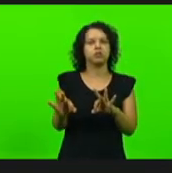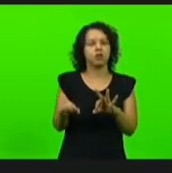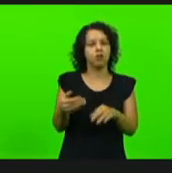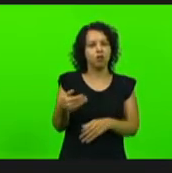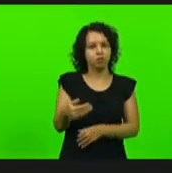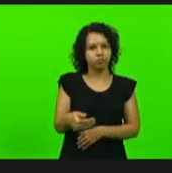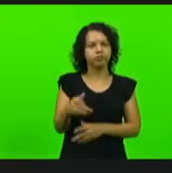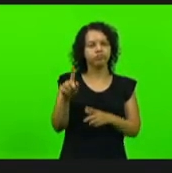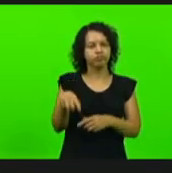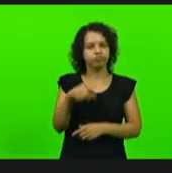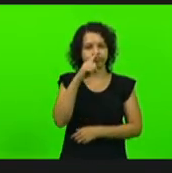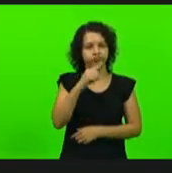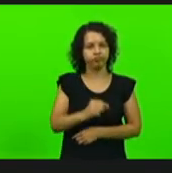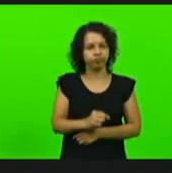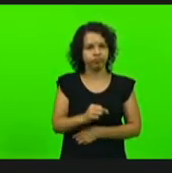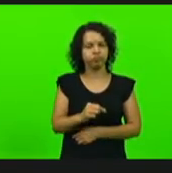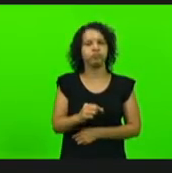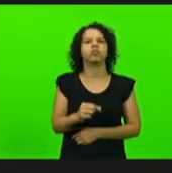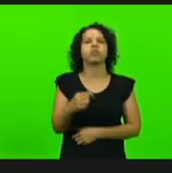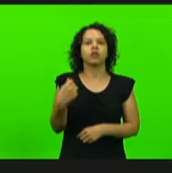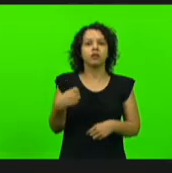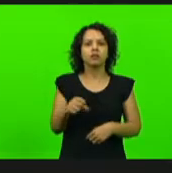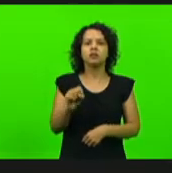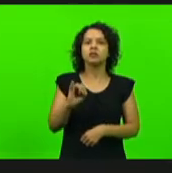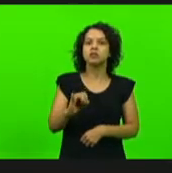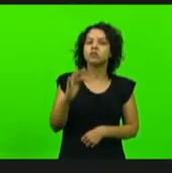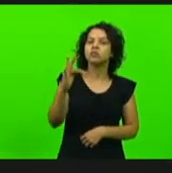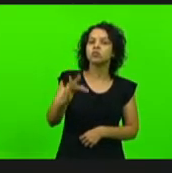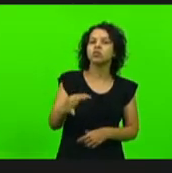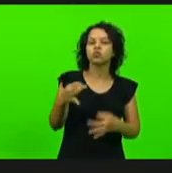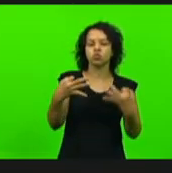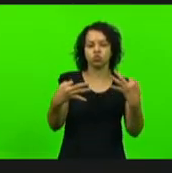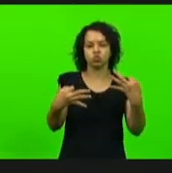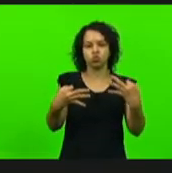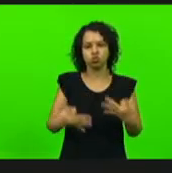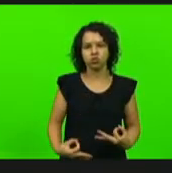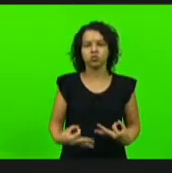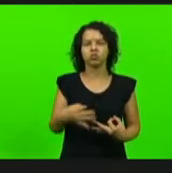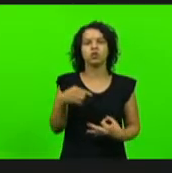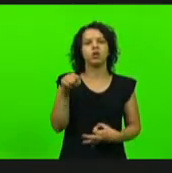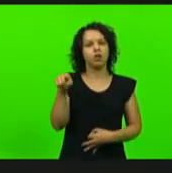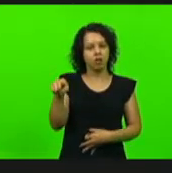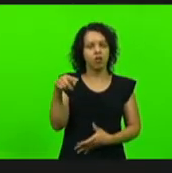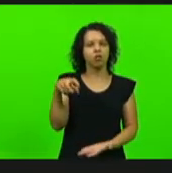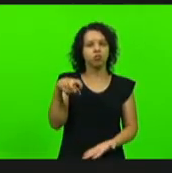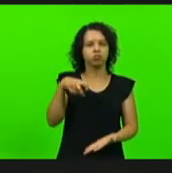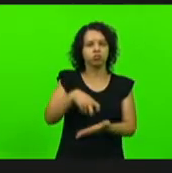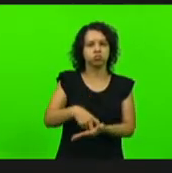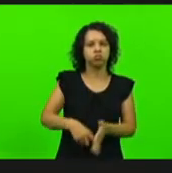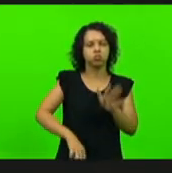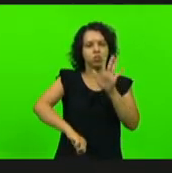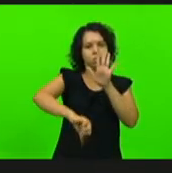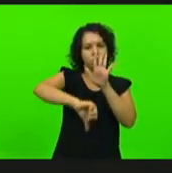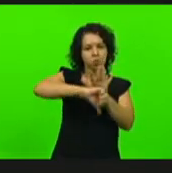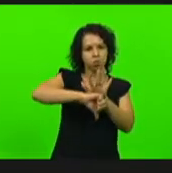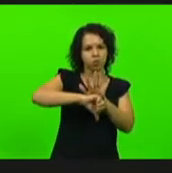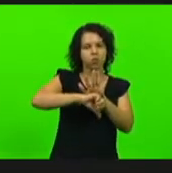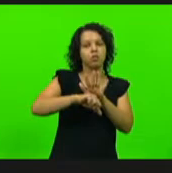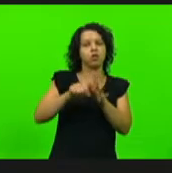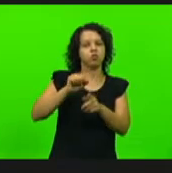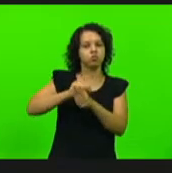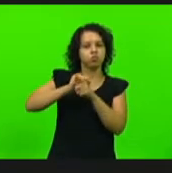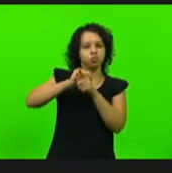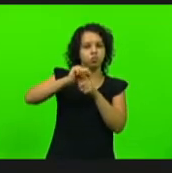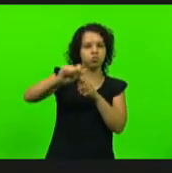chamado. Ele deve, um dia, se existir justiça nessa terra, pagar por si pelos seus crimes, ser expulso da